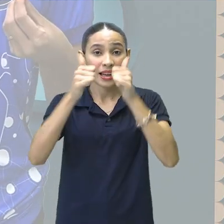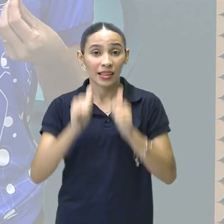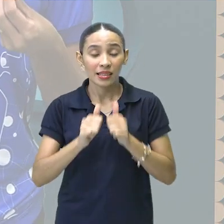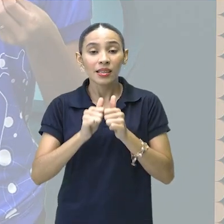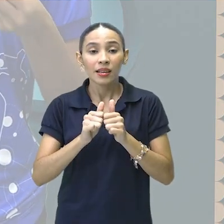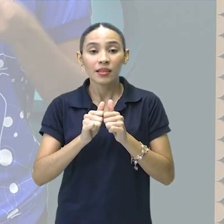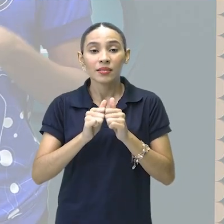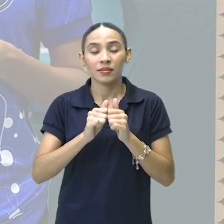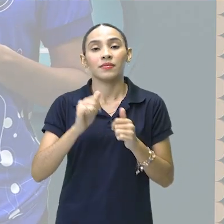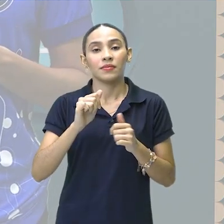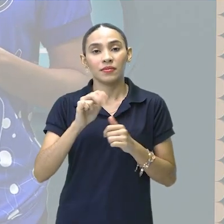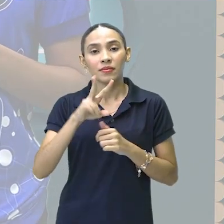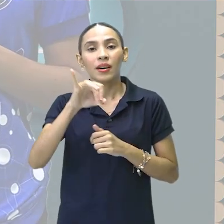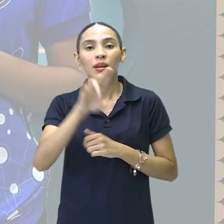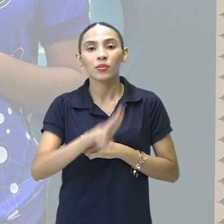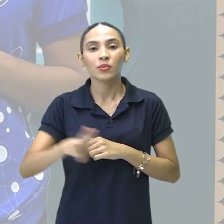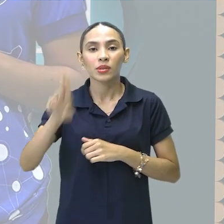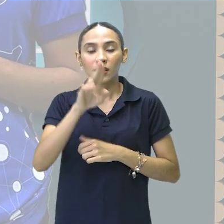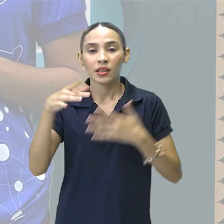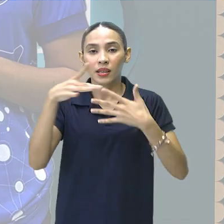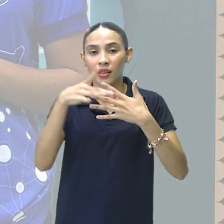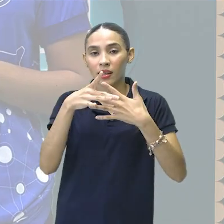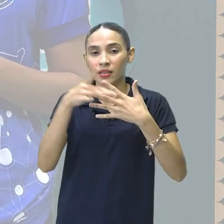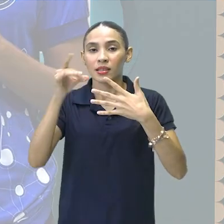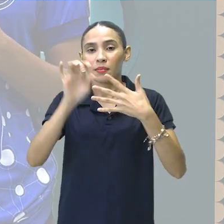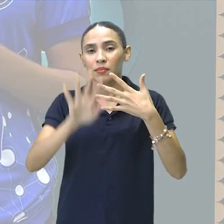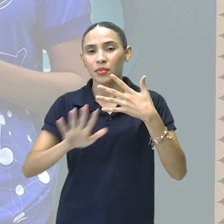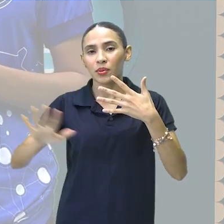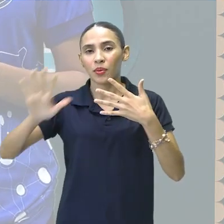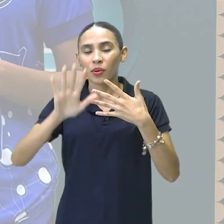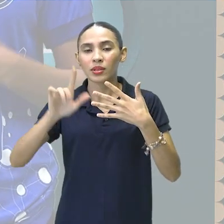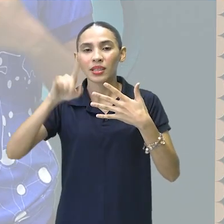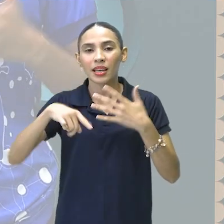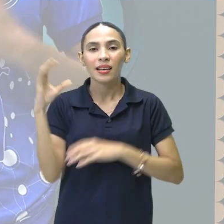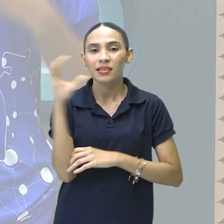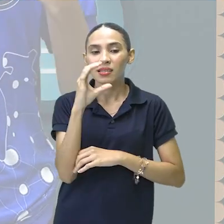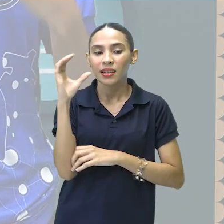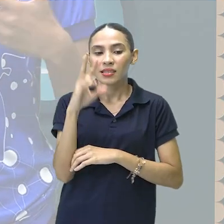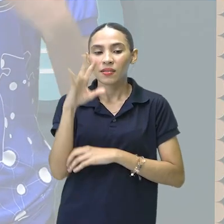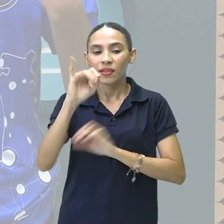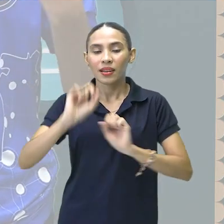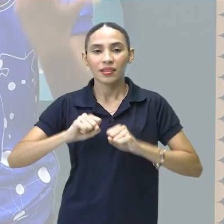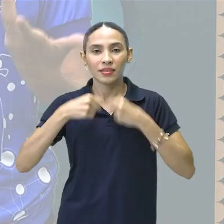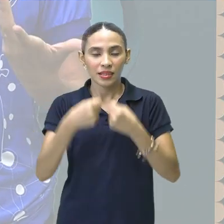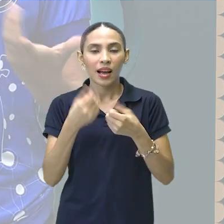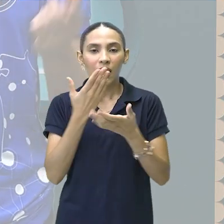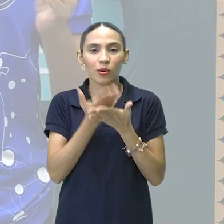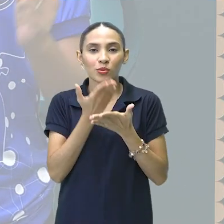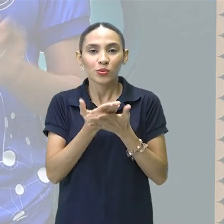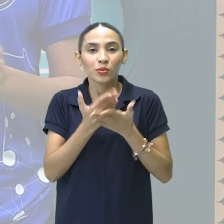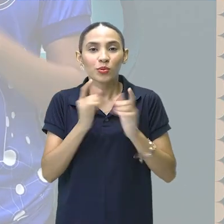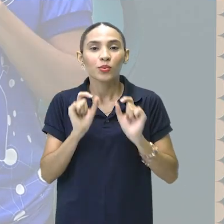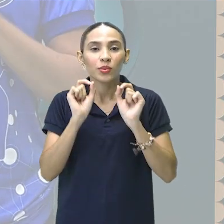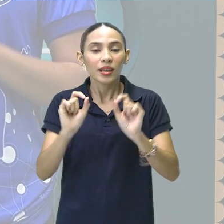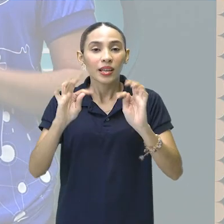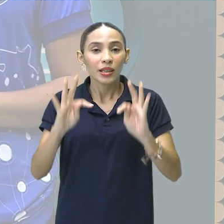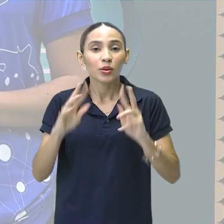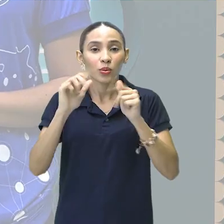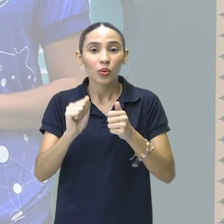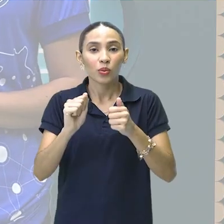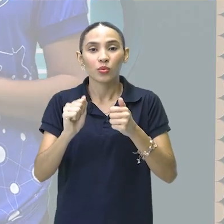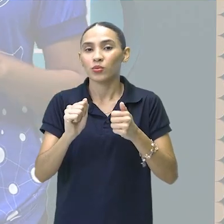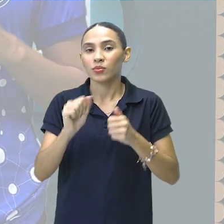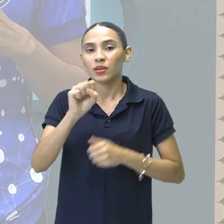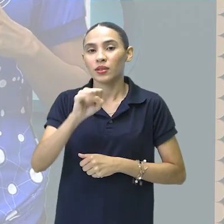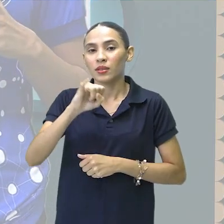interpretar, vamos utilizar a semiótica, que é a ciência que vai se dedicar ao estudo de todos os